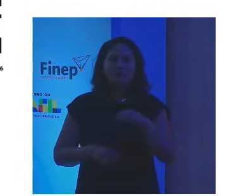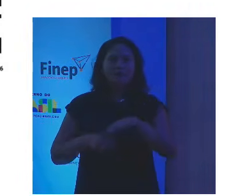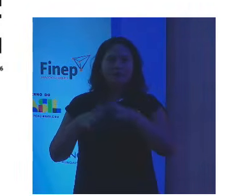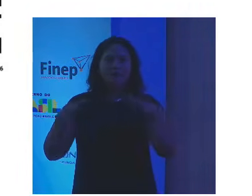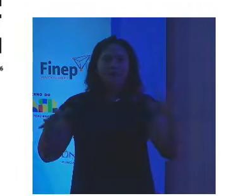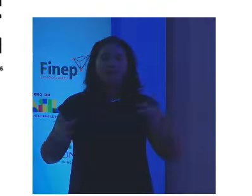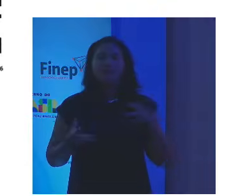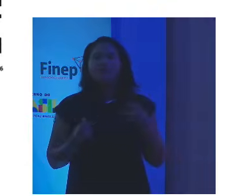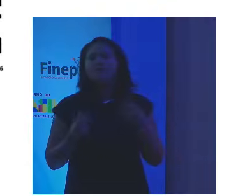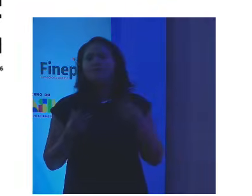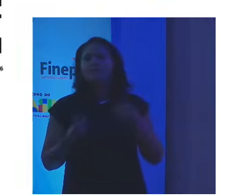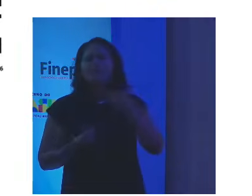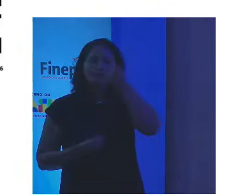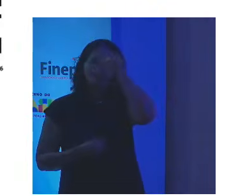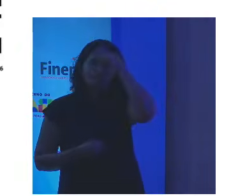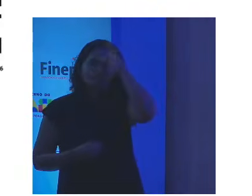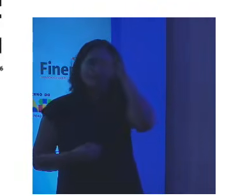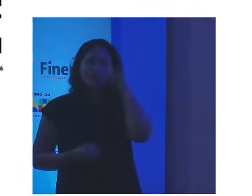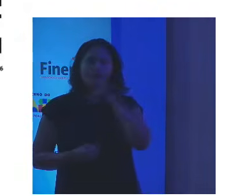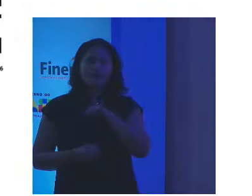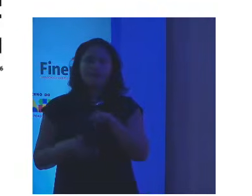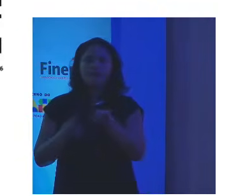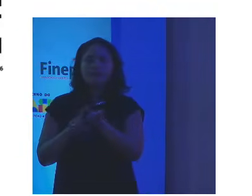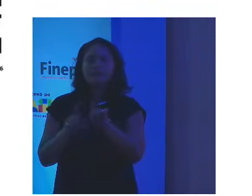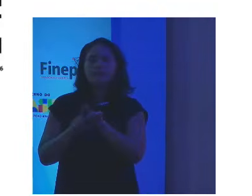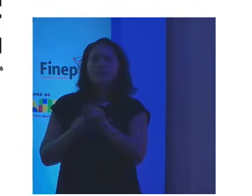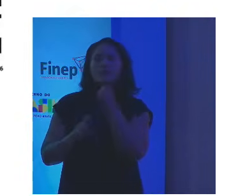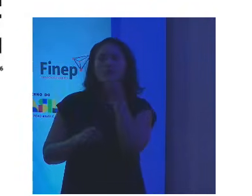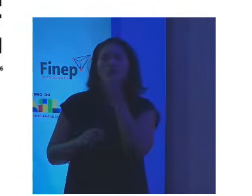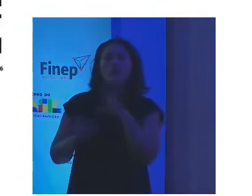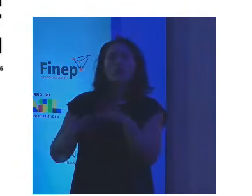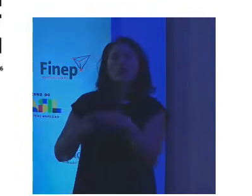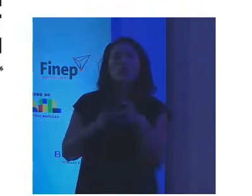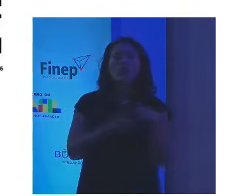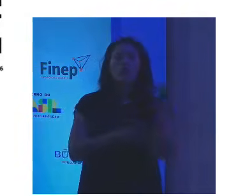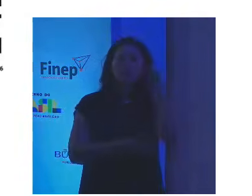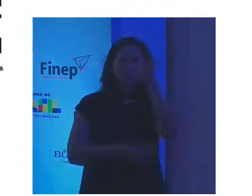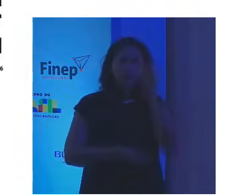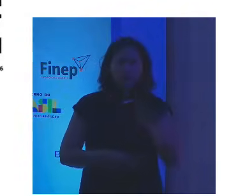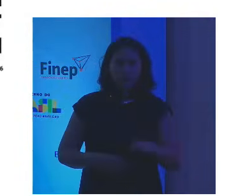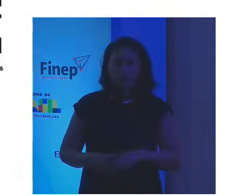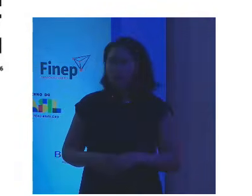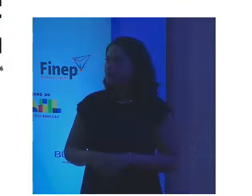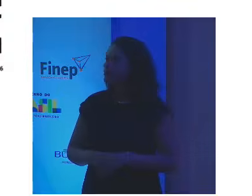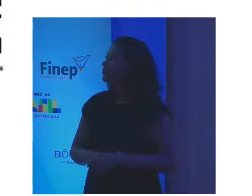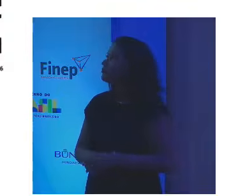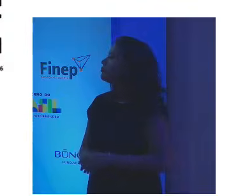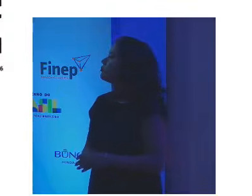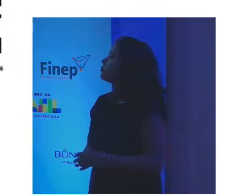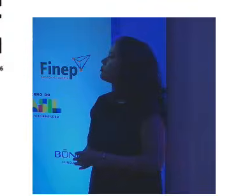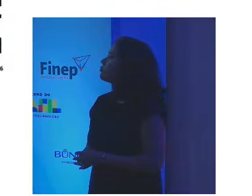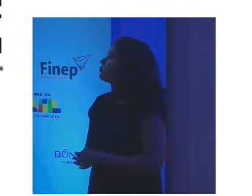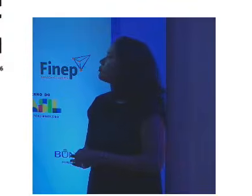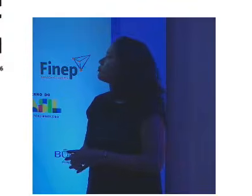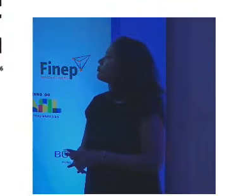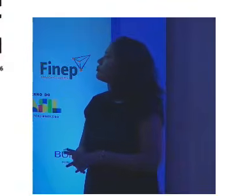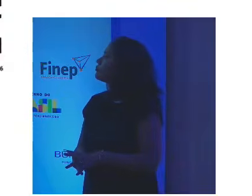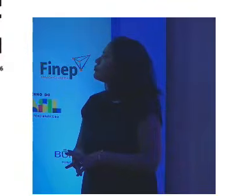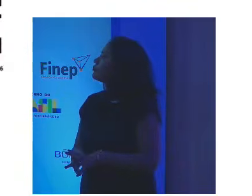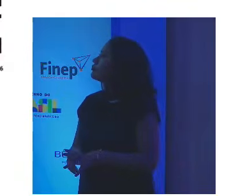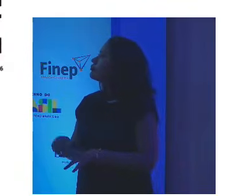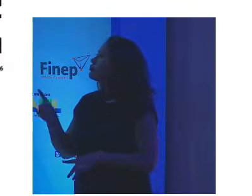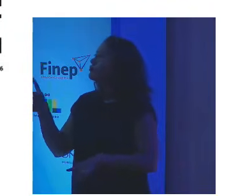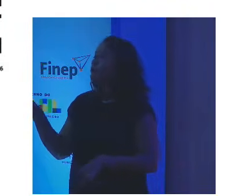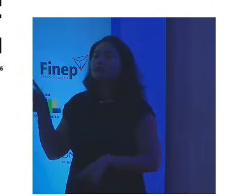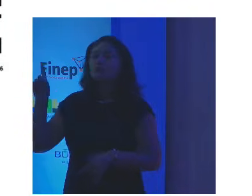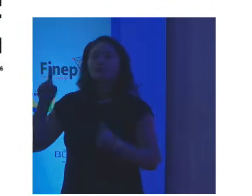nós temos muito conhecimento que está disponível e sendo produzido por bons grupos de brasileiros. E aí, eu queria falar que tudo isso vem